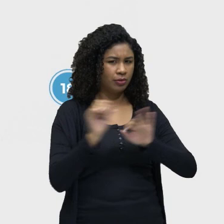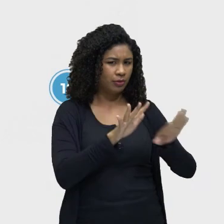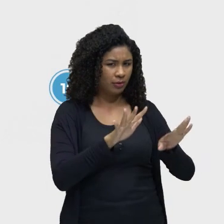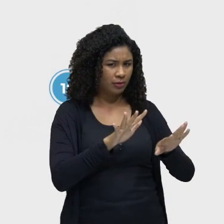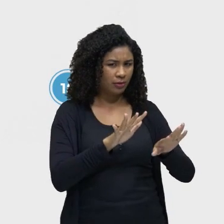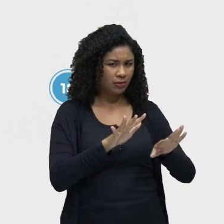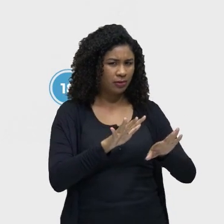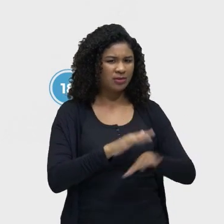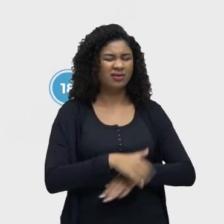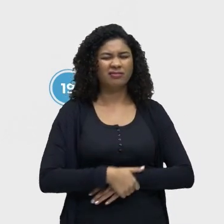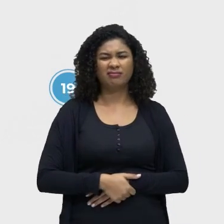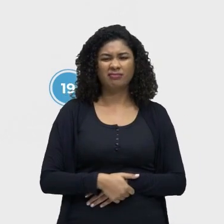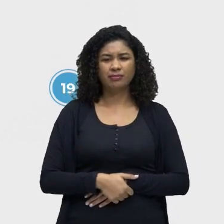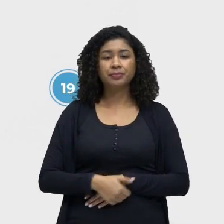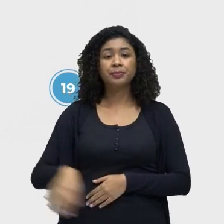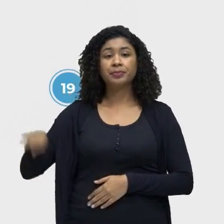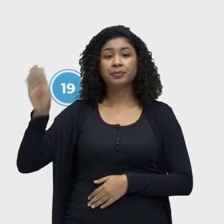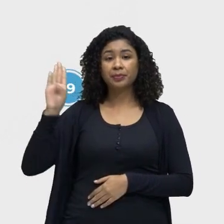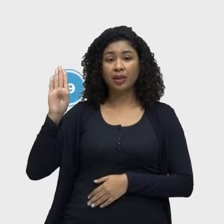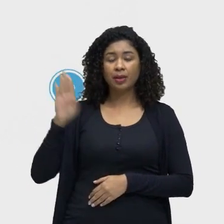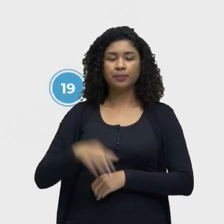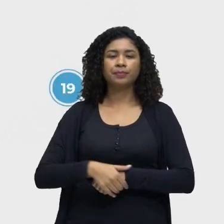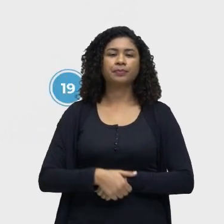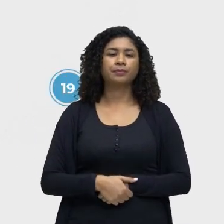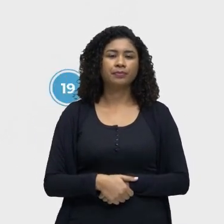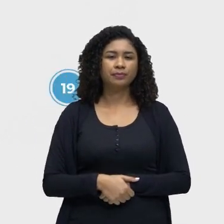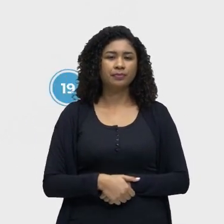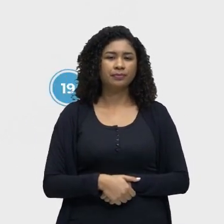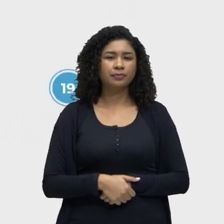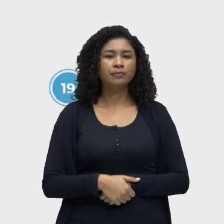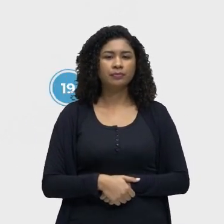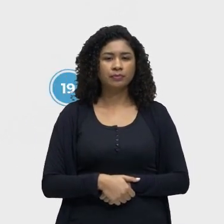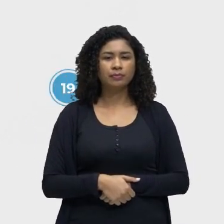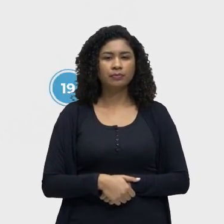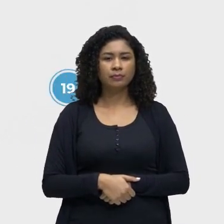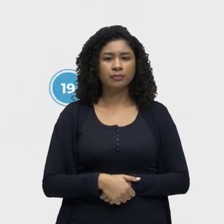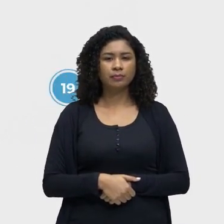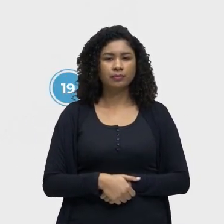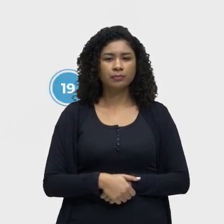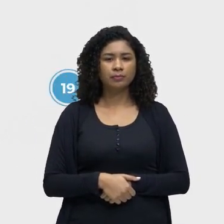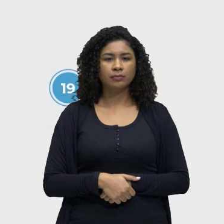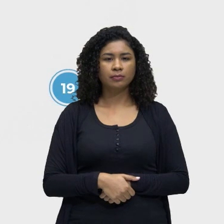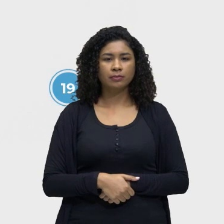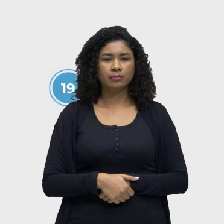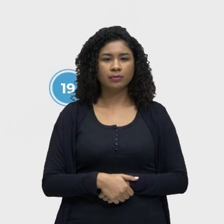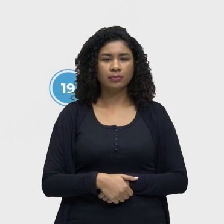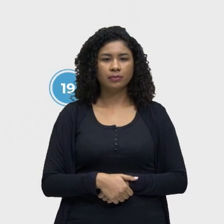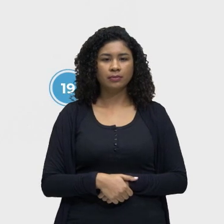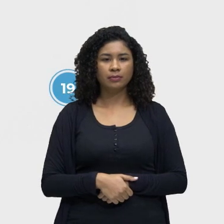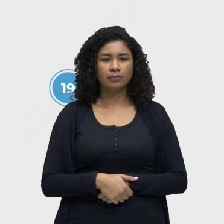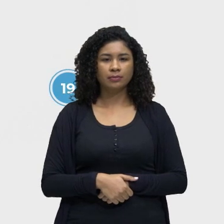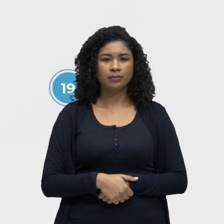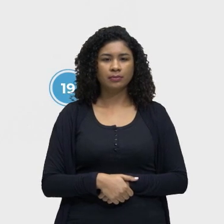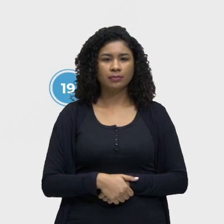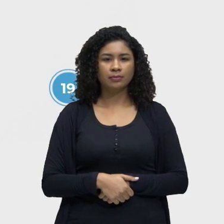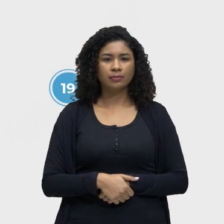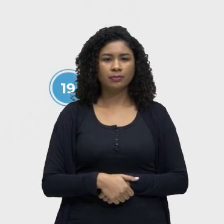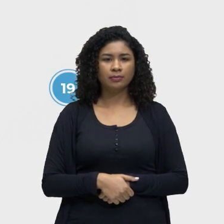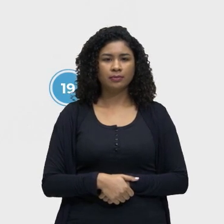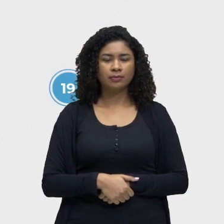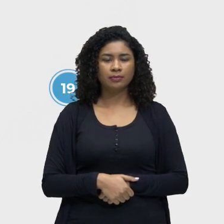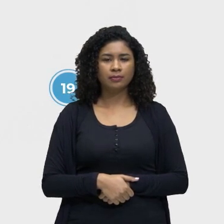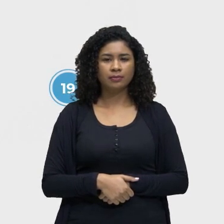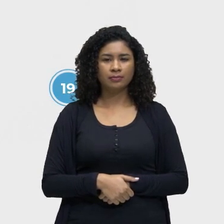França. Letra B, já que lá na França precisa de já ocorre as elevadas